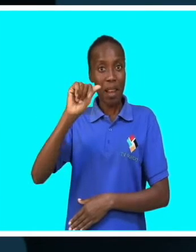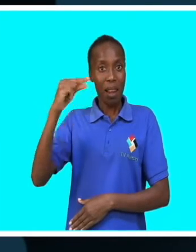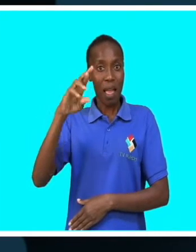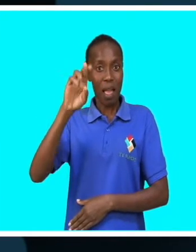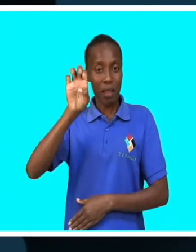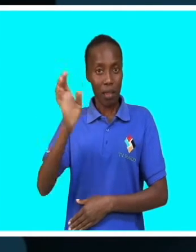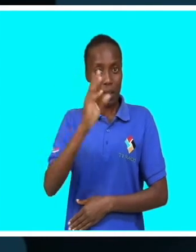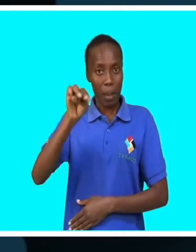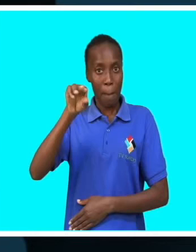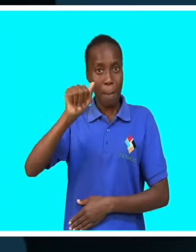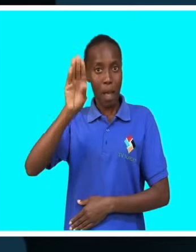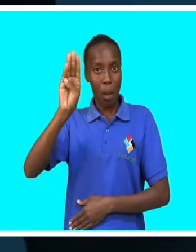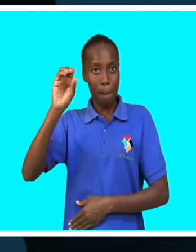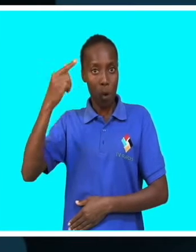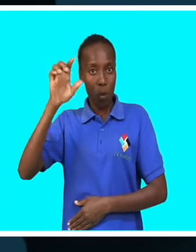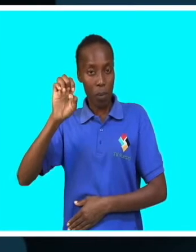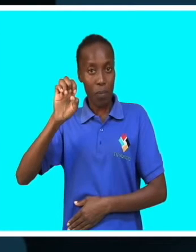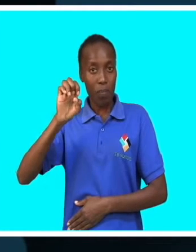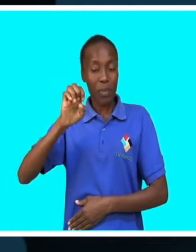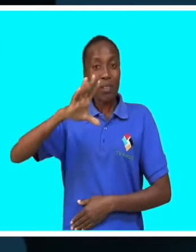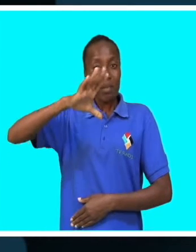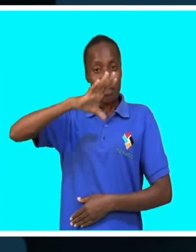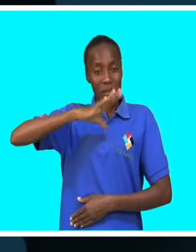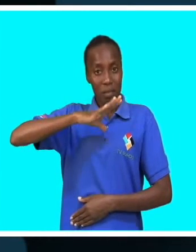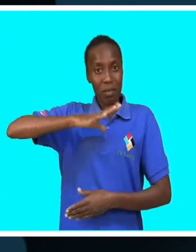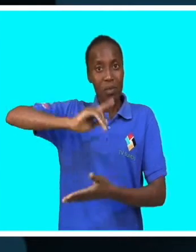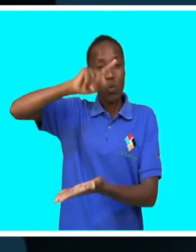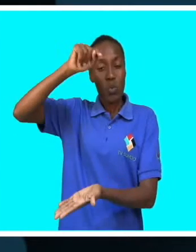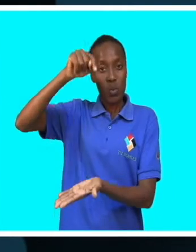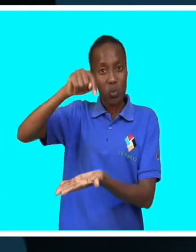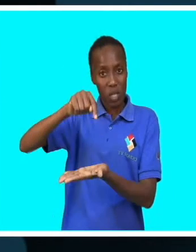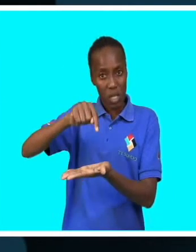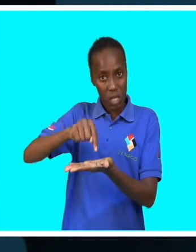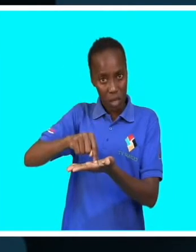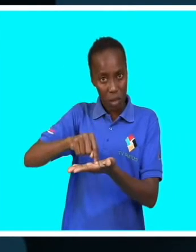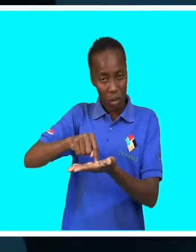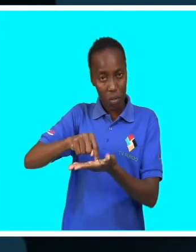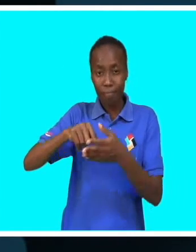dentro do centro